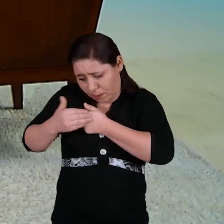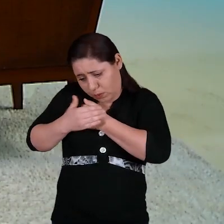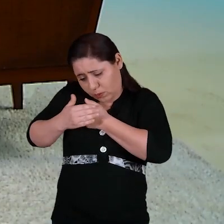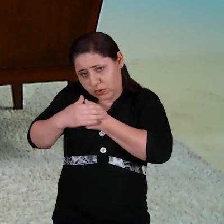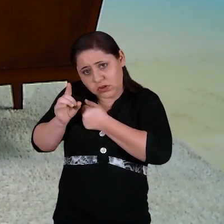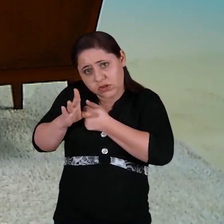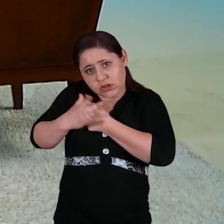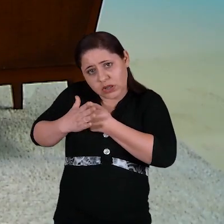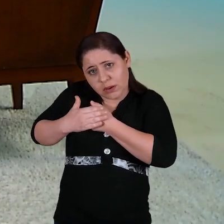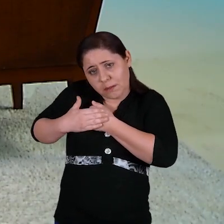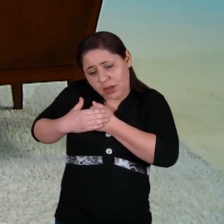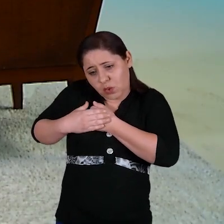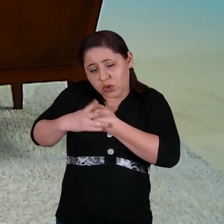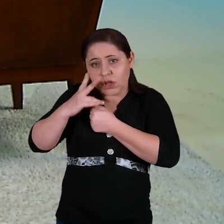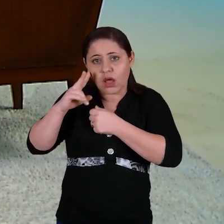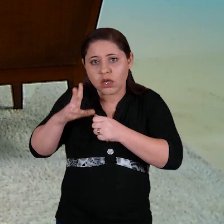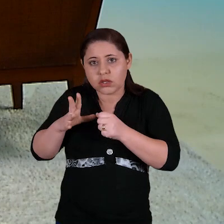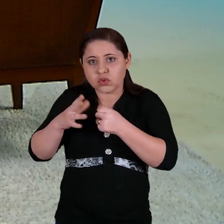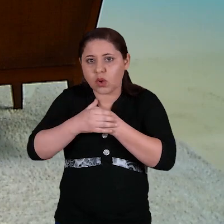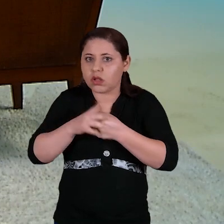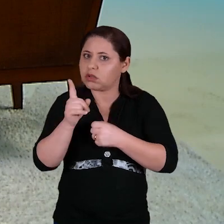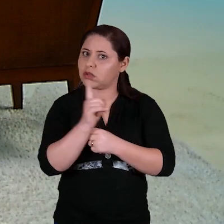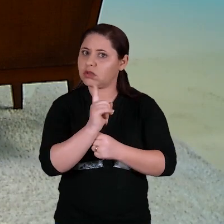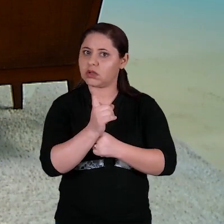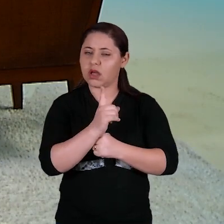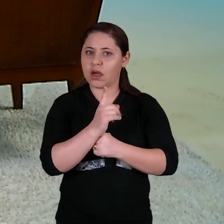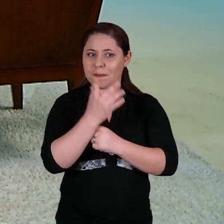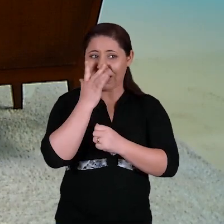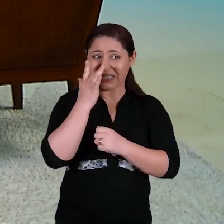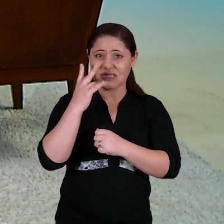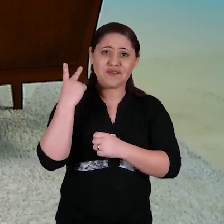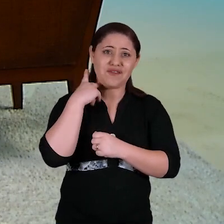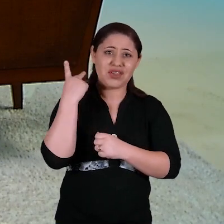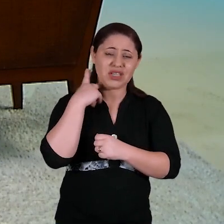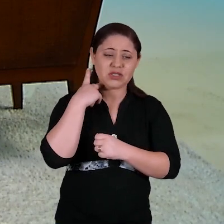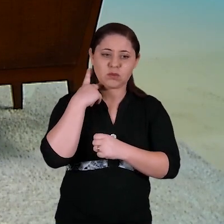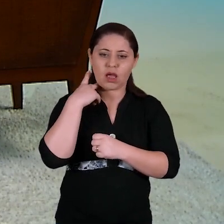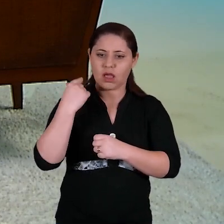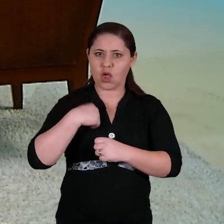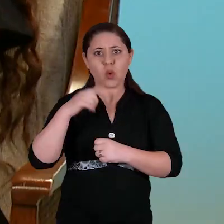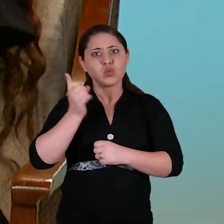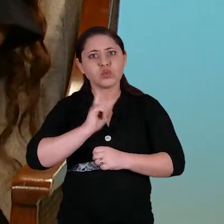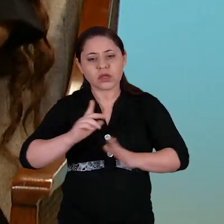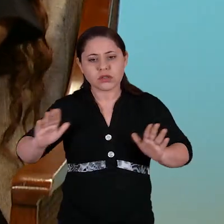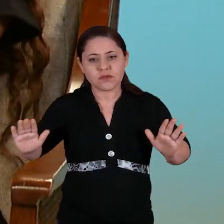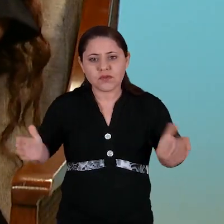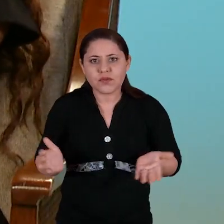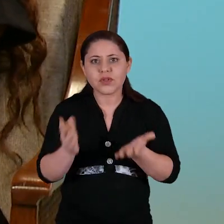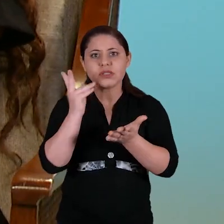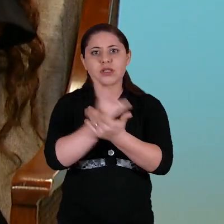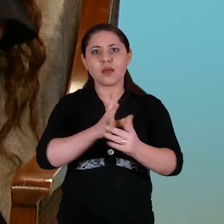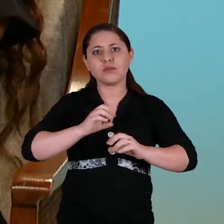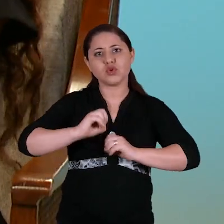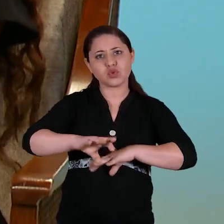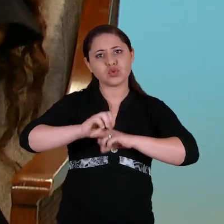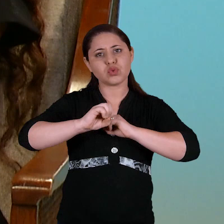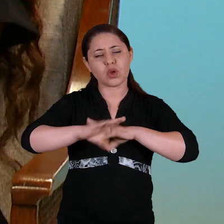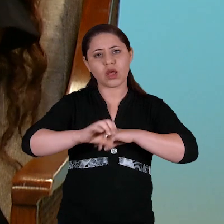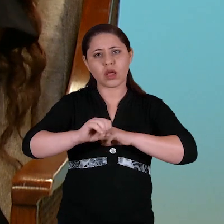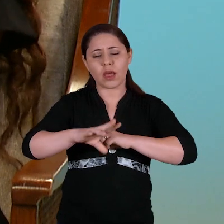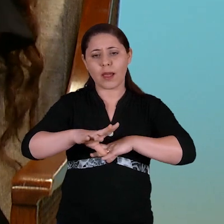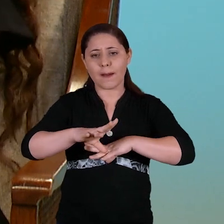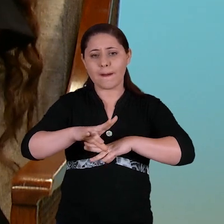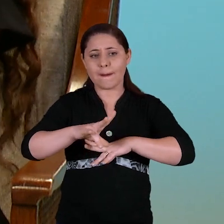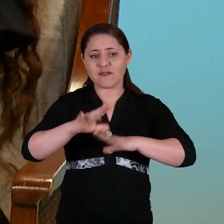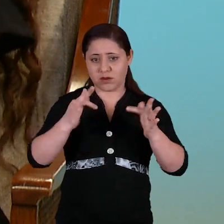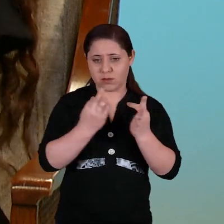né? Isso, não te transformam numa vítima. Exatamente, não me transformam numa vítima. Então, eu fui muito incentivada, sabe? Desde cedo a estudar. E eles me falaram,